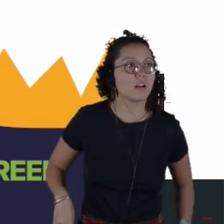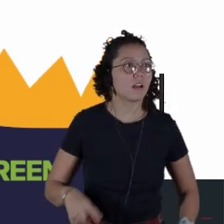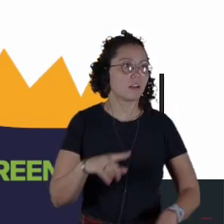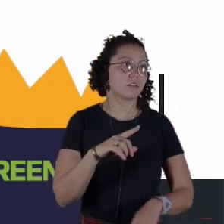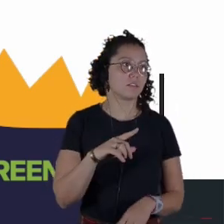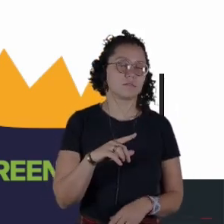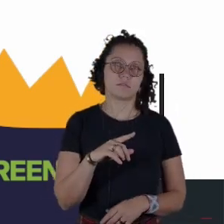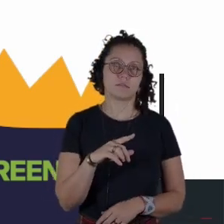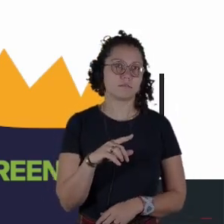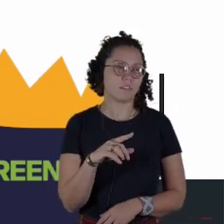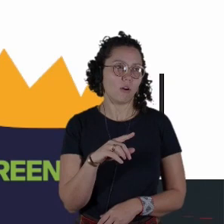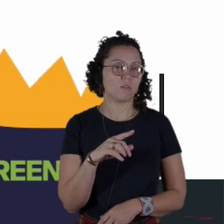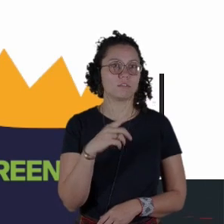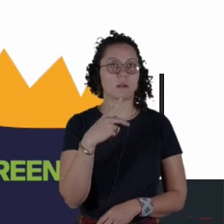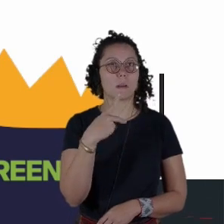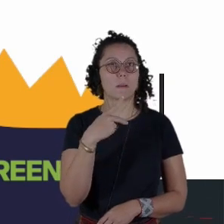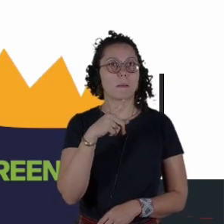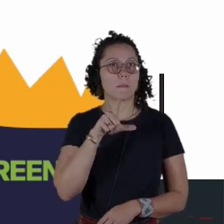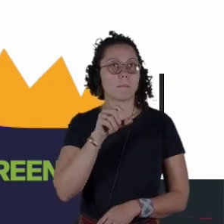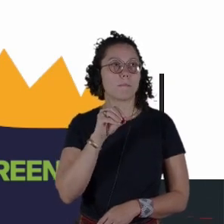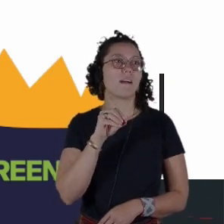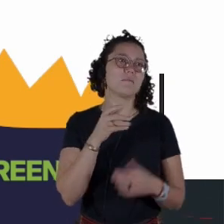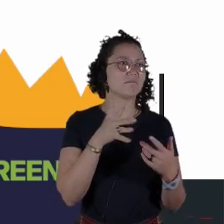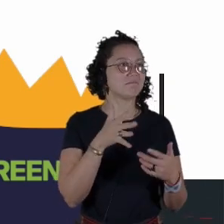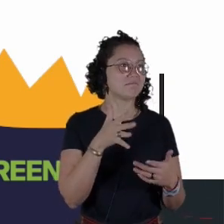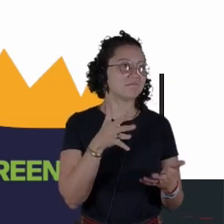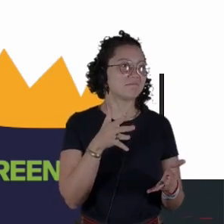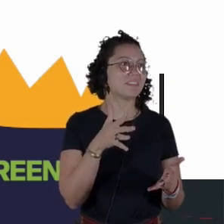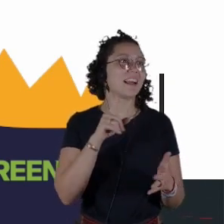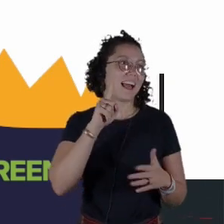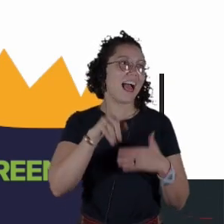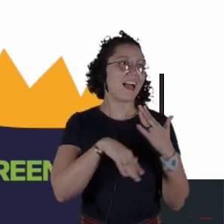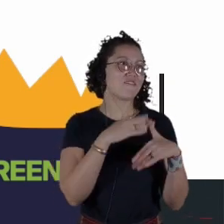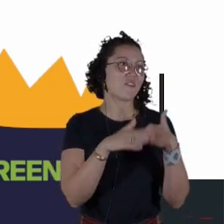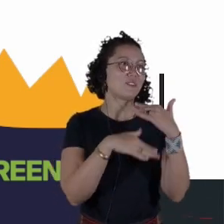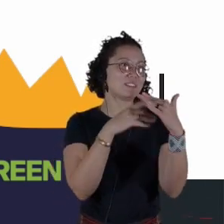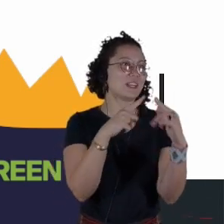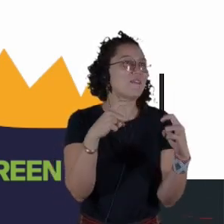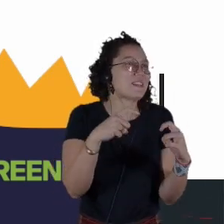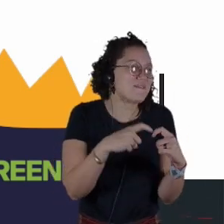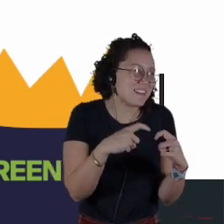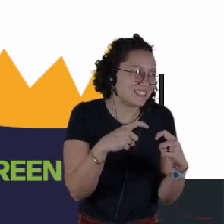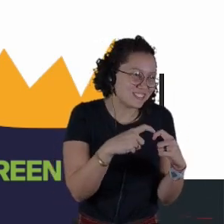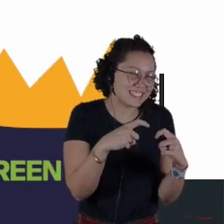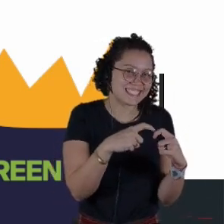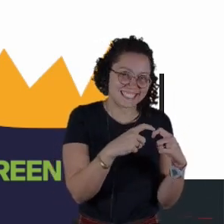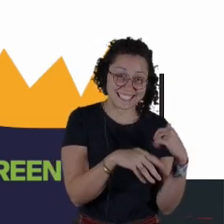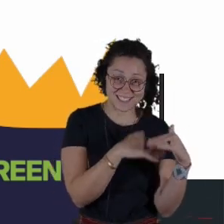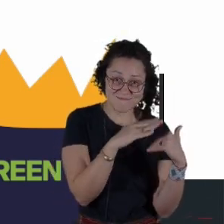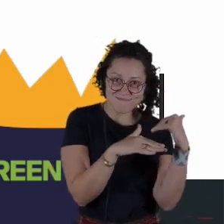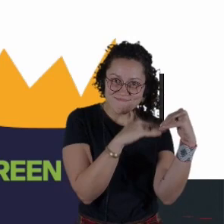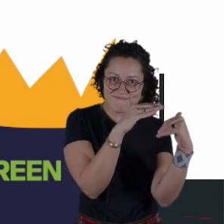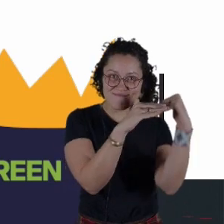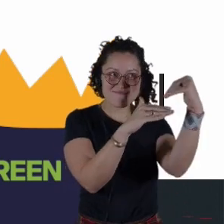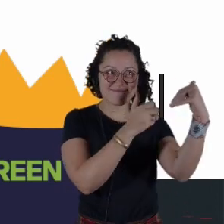polifármacos. Olha, a medicina, a evolução da medicina foi